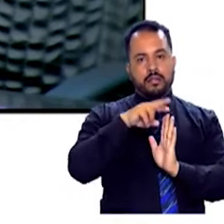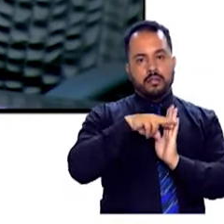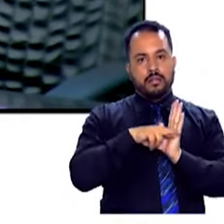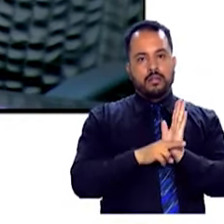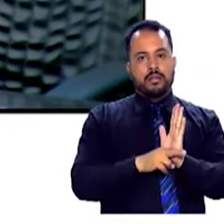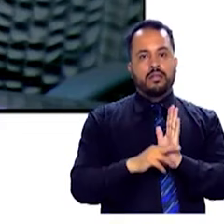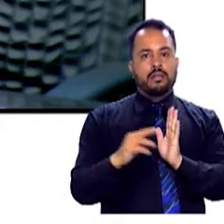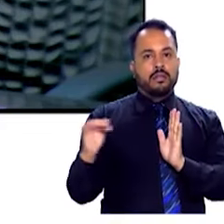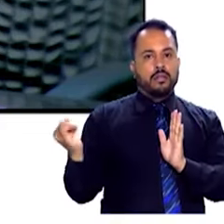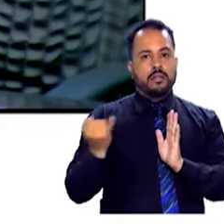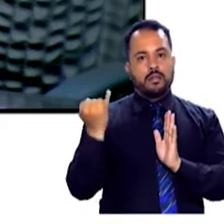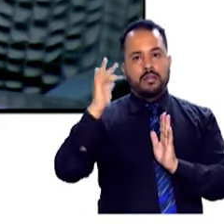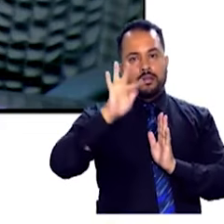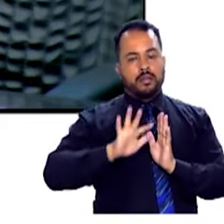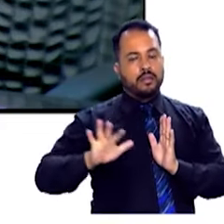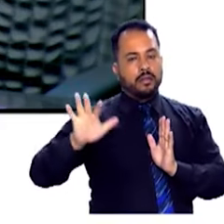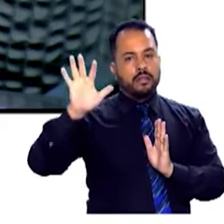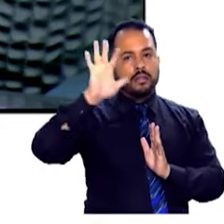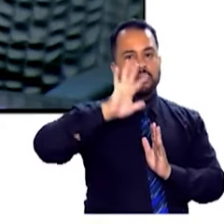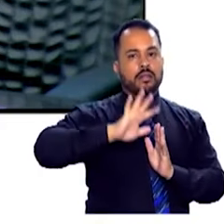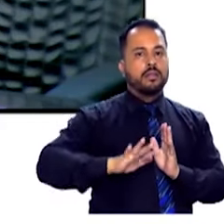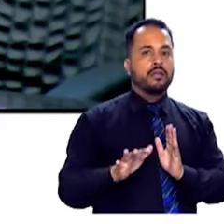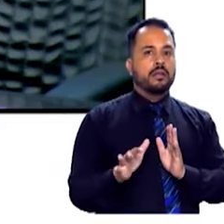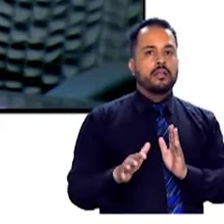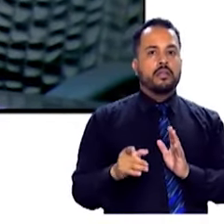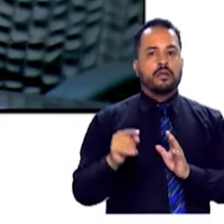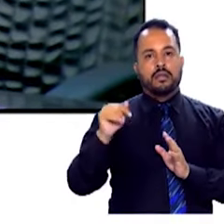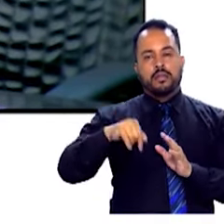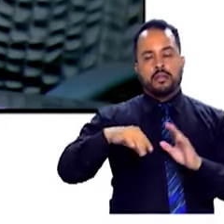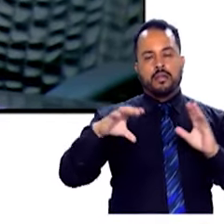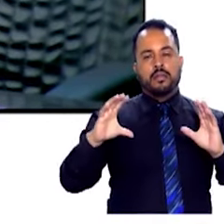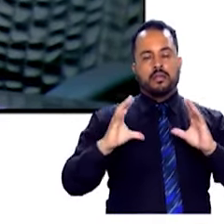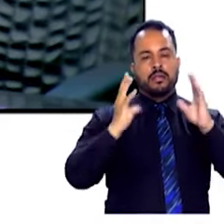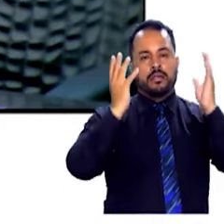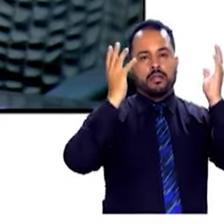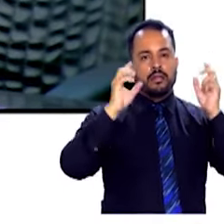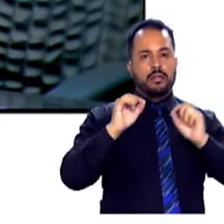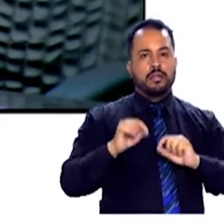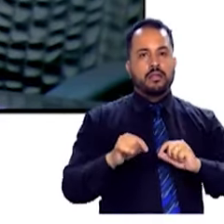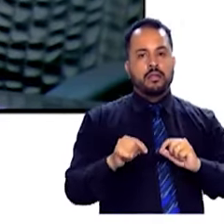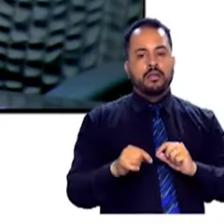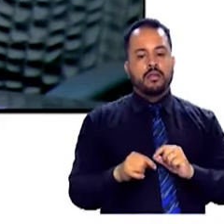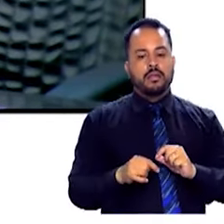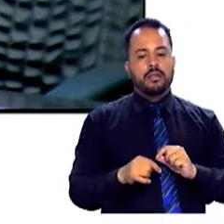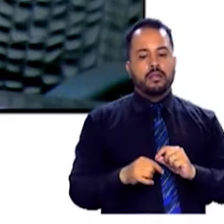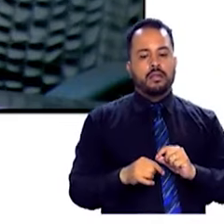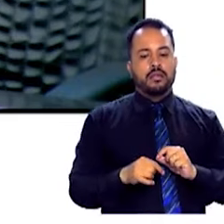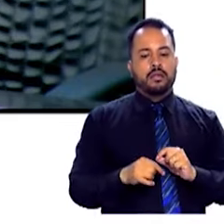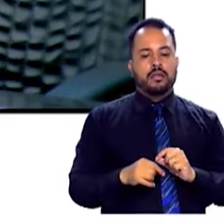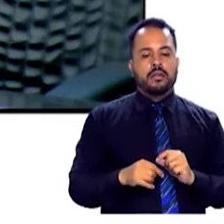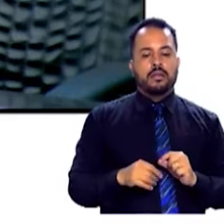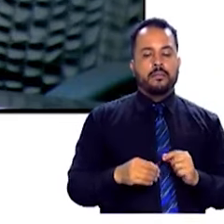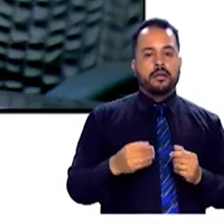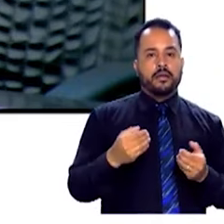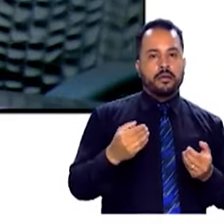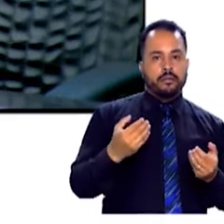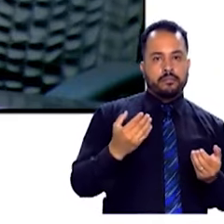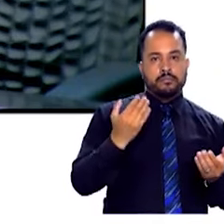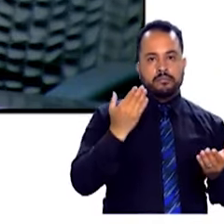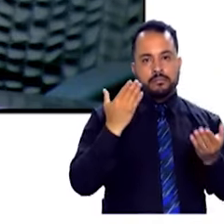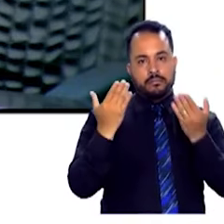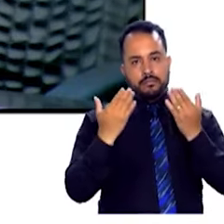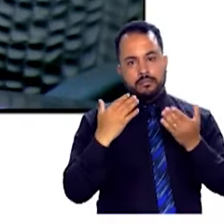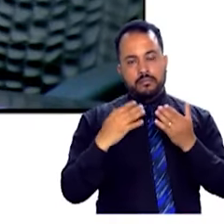questão Federal eh esse tipo de evento é muito oportuno para iluminar e ilustrar as particularidades envolvidas na aplicação de